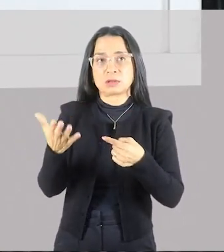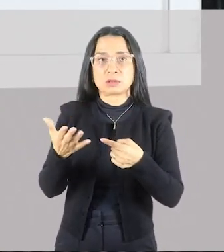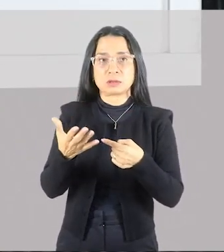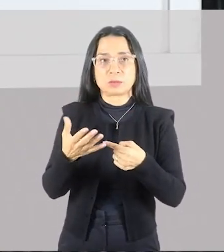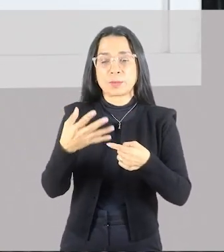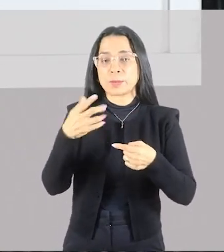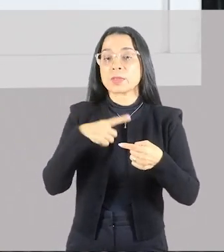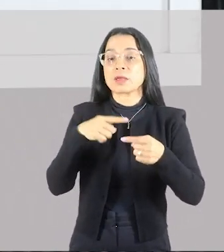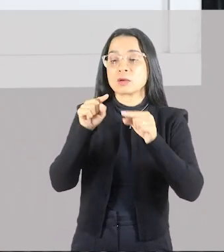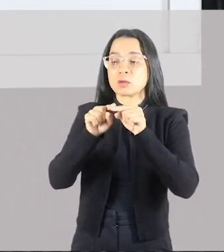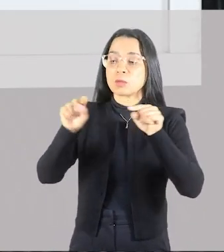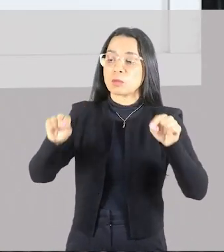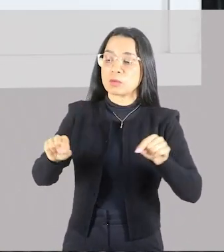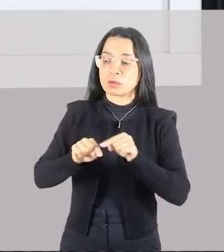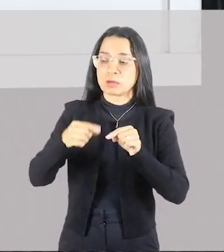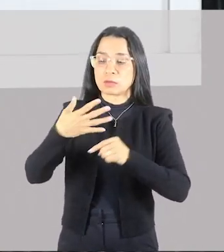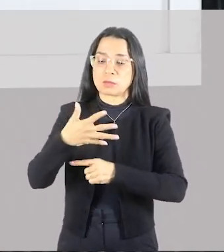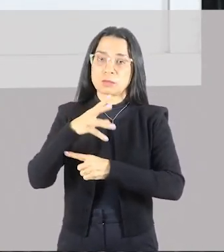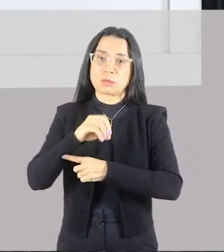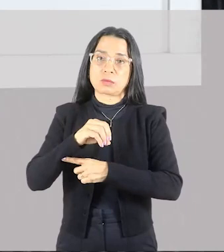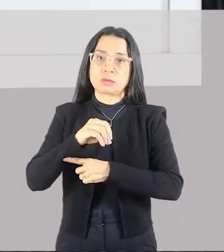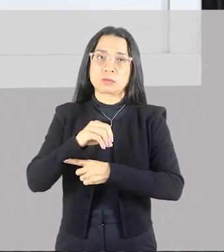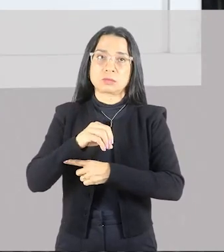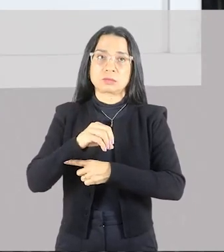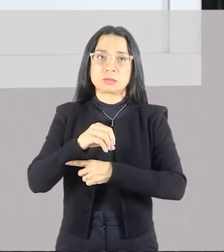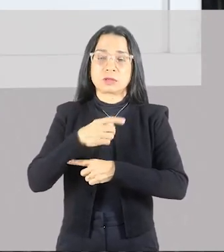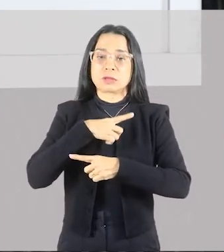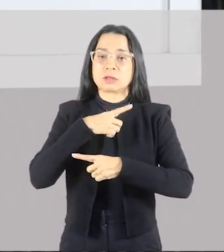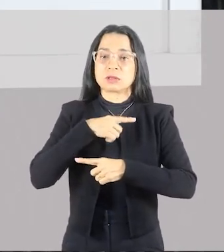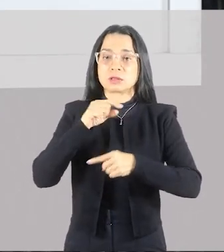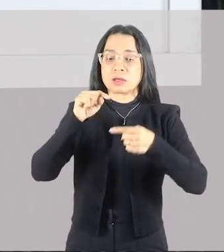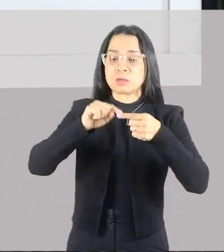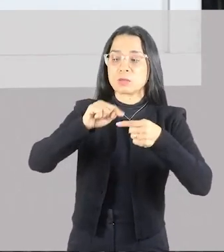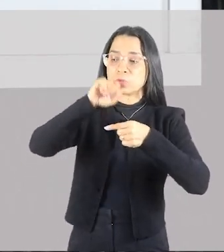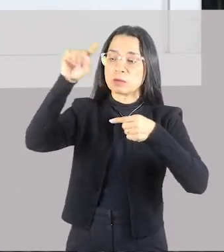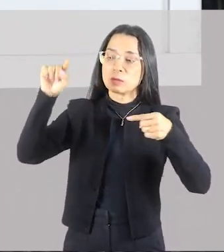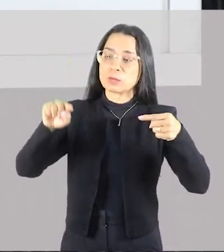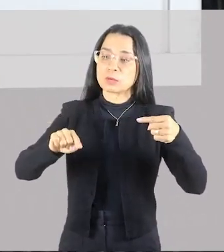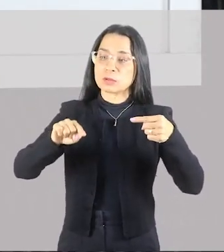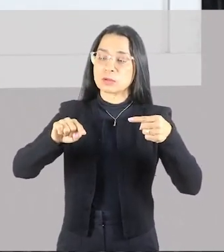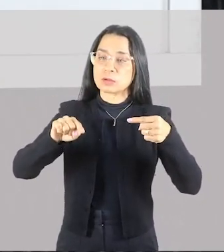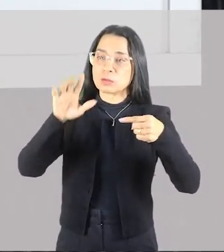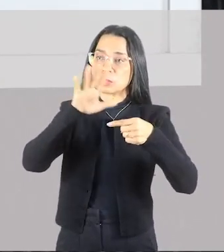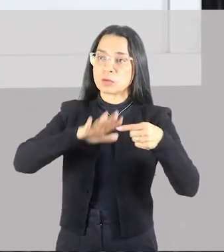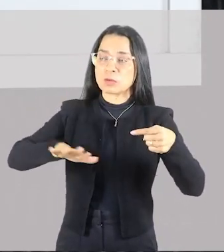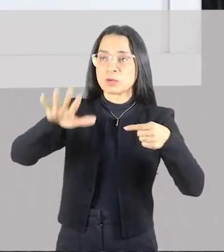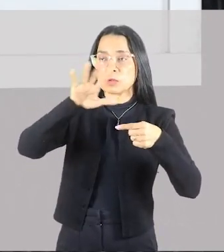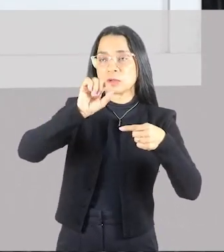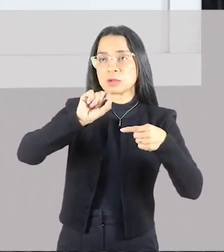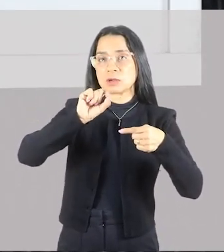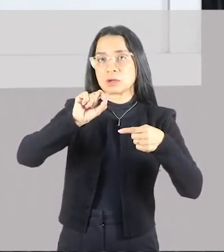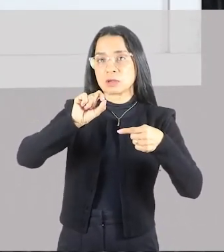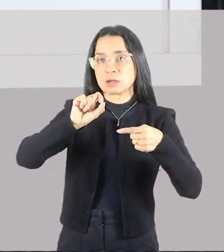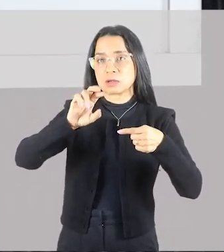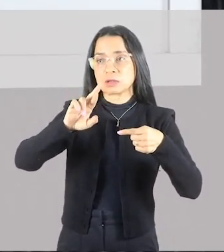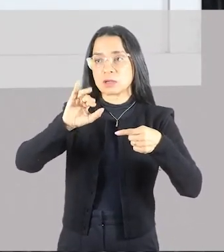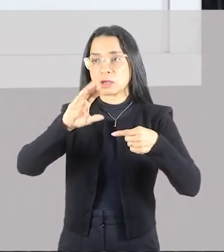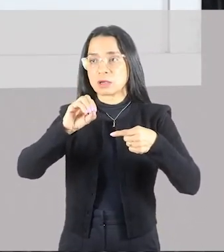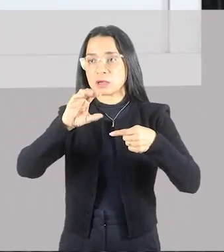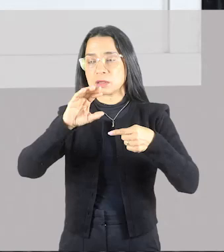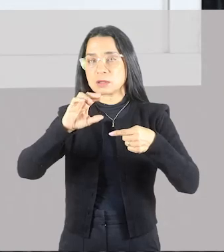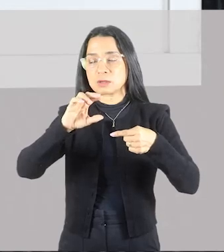40, conforme as informações do problema, e você tem um semicírculo de área de raio